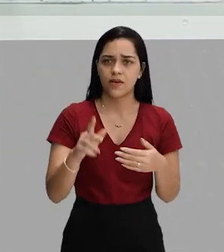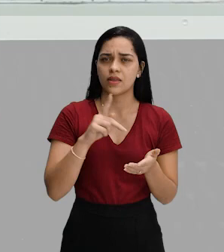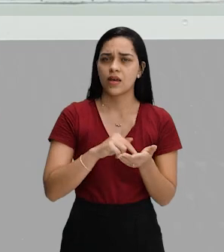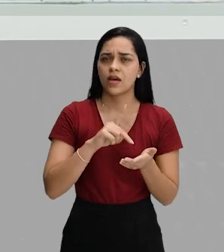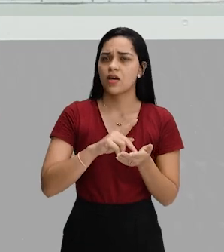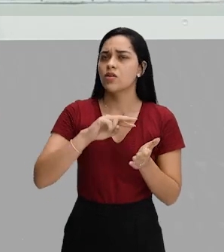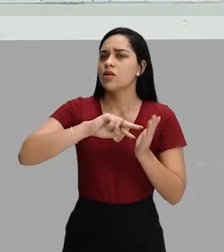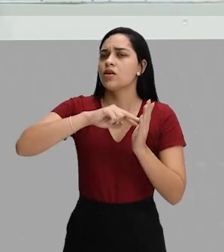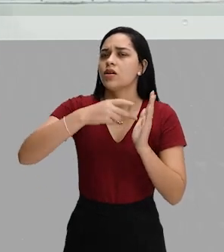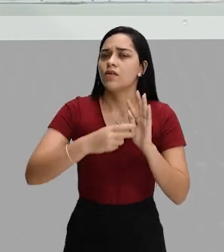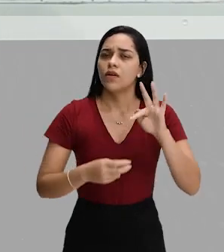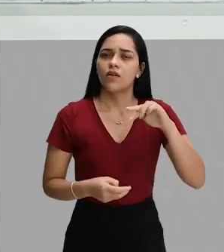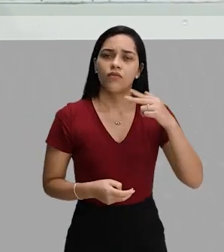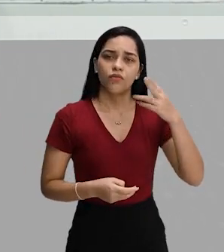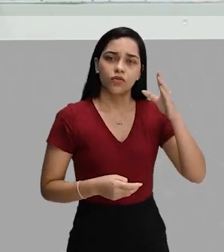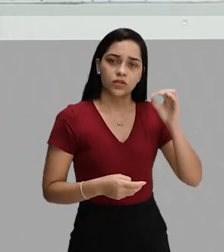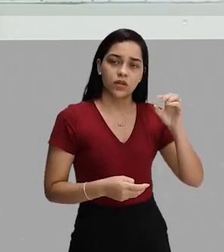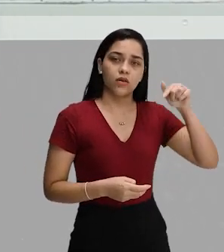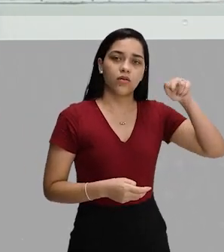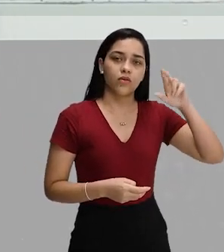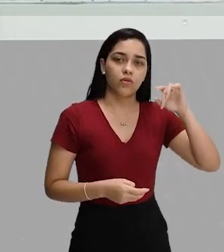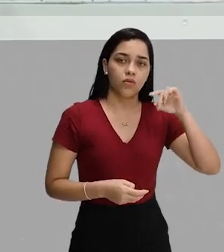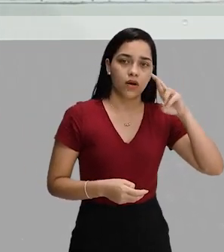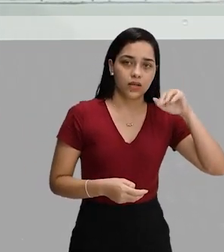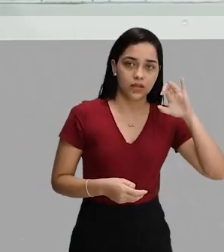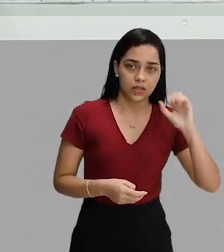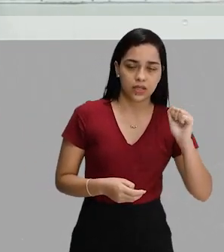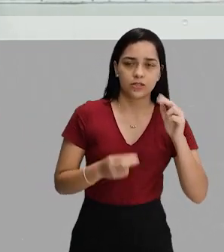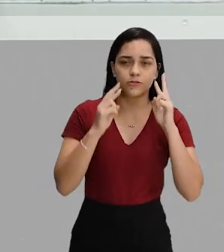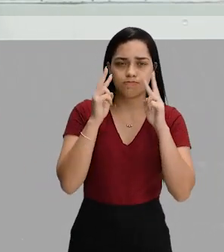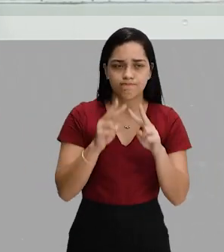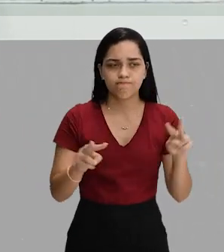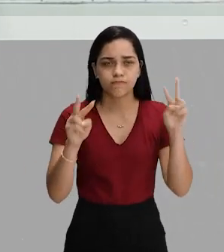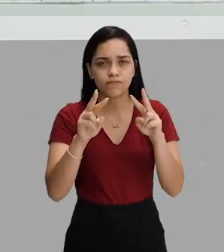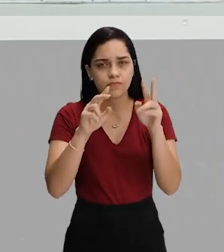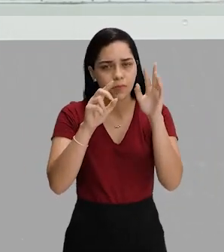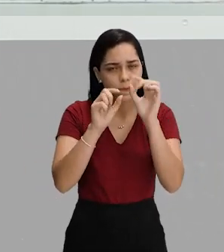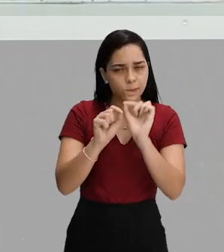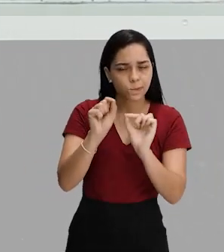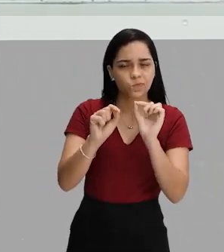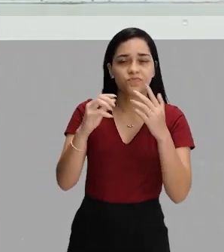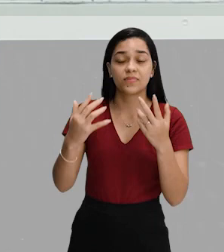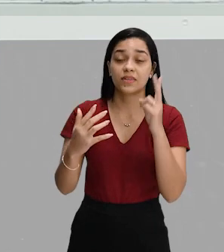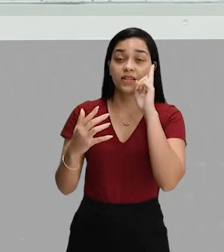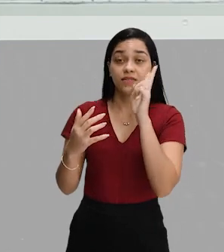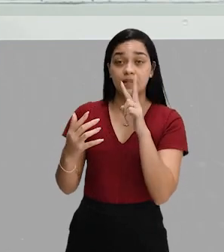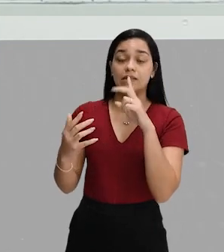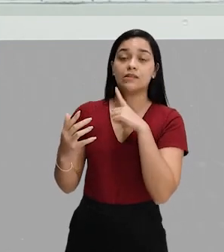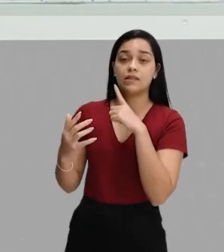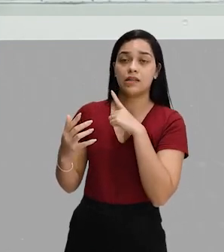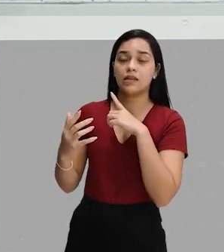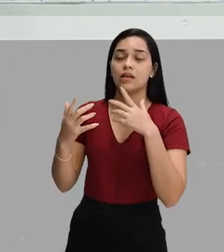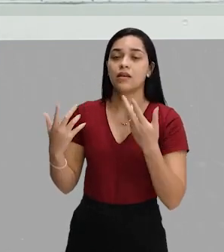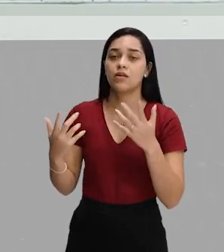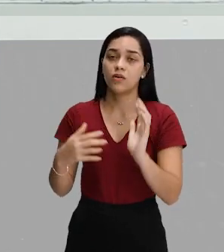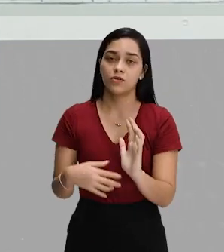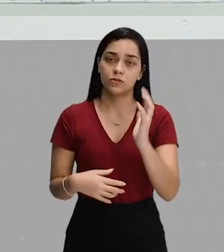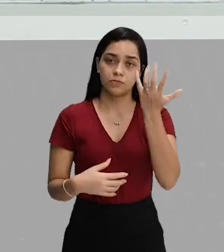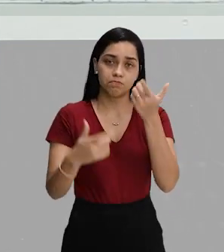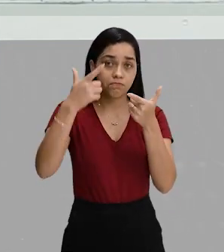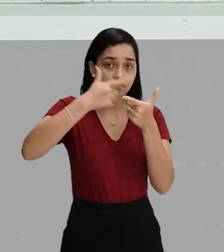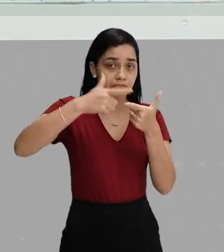é função quadrática, a gente vai pegar aqui um problema, vamos analisar com calma, e a gente vai ver que a gente vai chegar numa